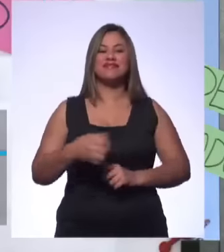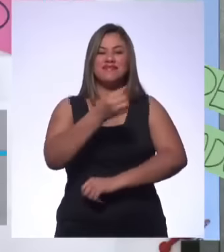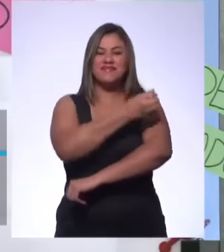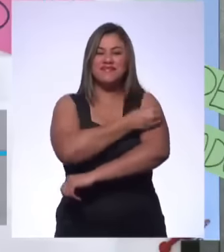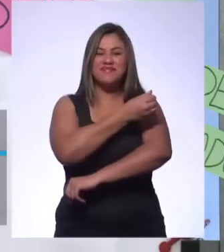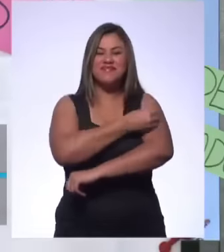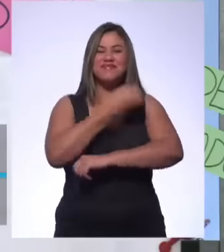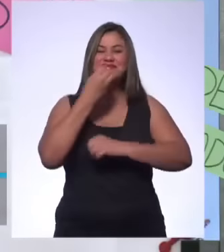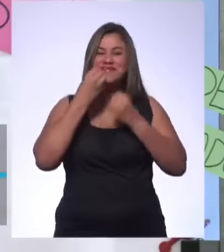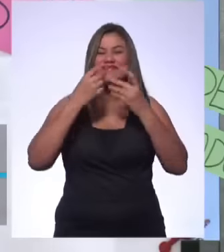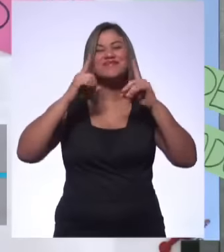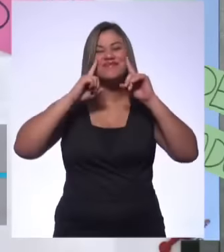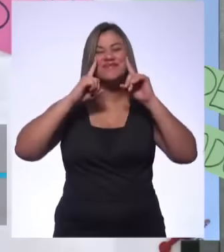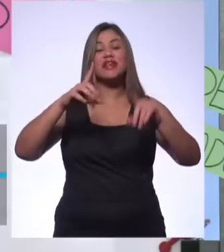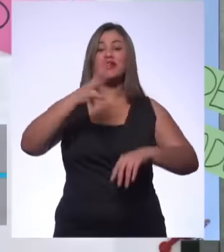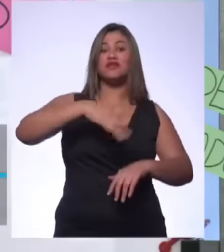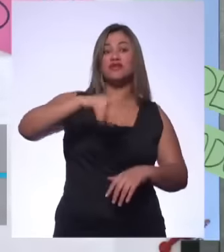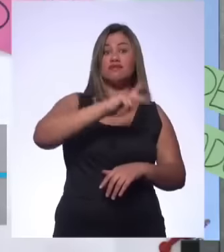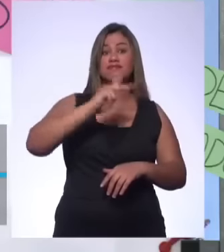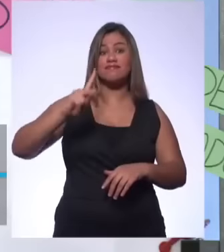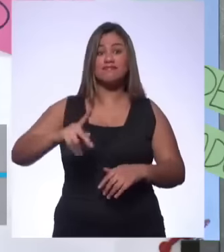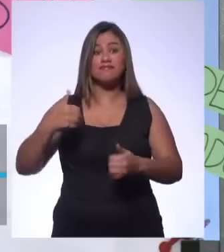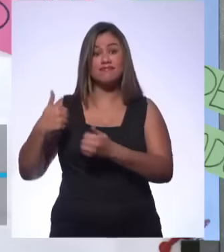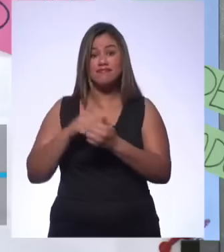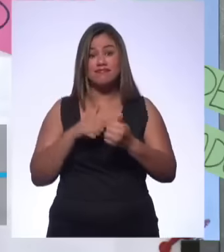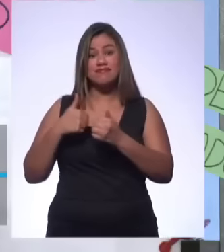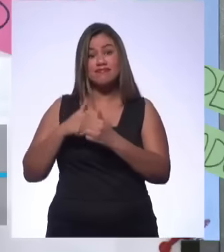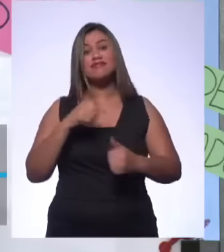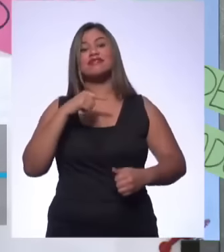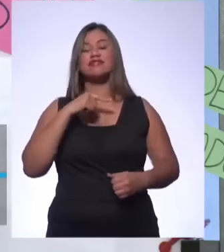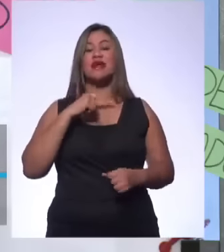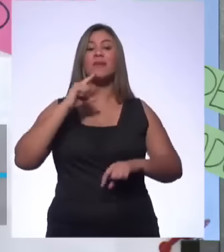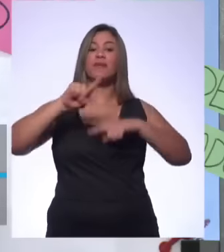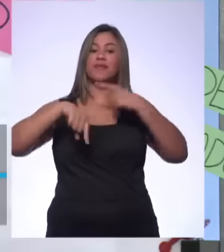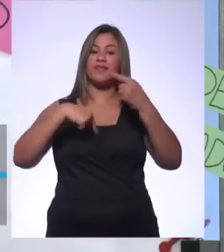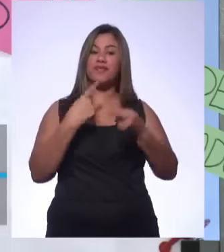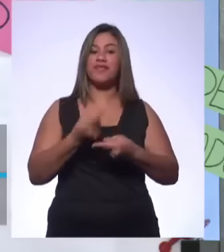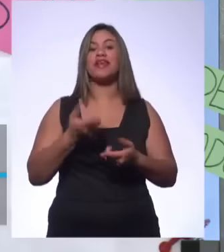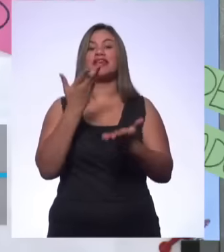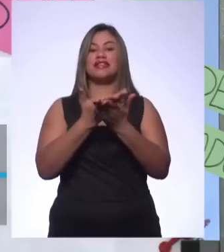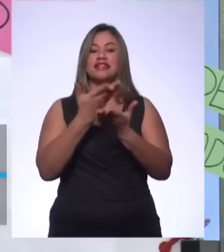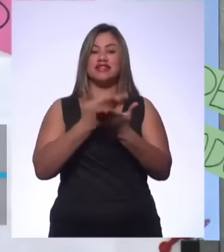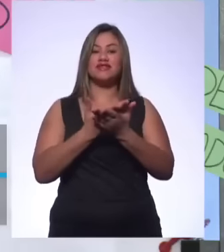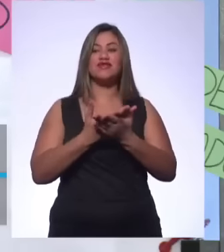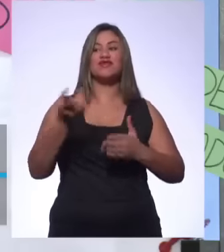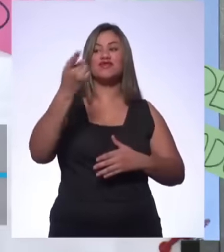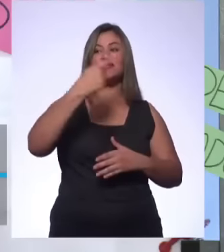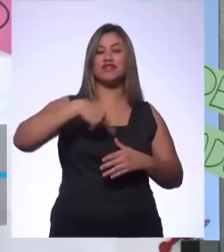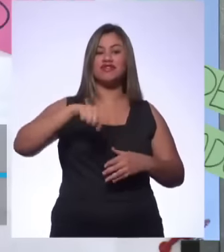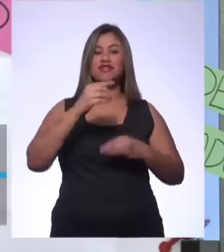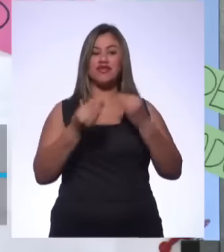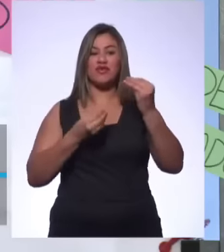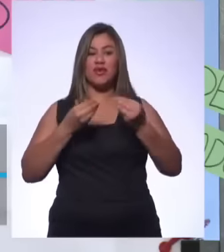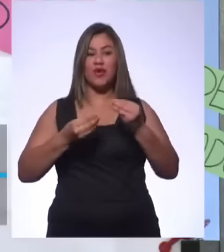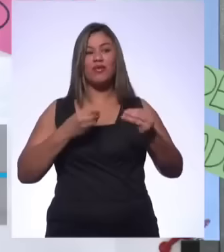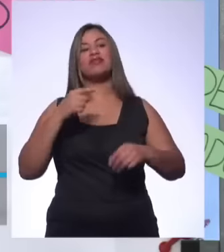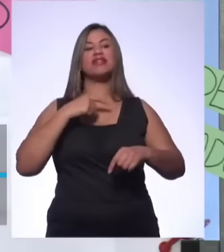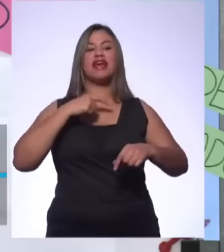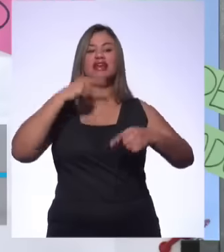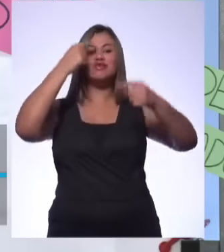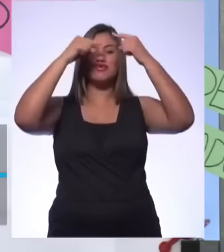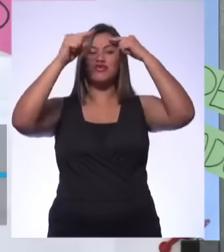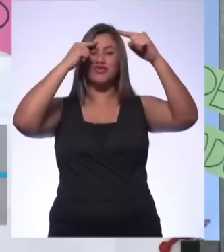sexto ano. Bom dia aos professores que estão nos acompanhando, porque eu sei que depois desta aula, vocês farão, né, o seu plantão de dúvidas